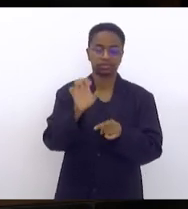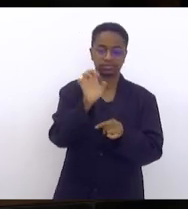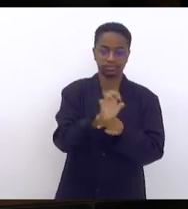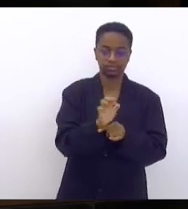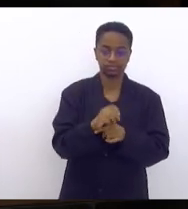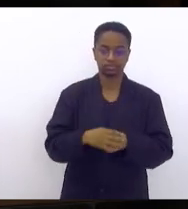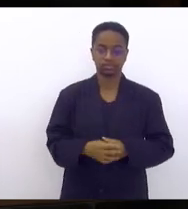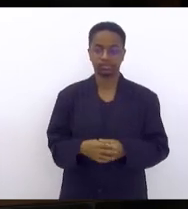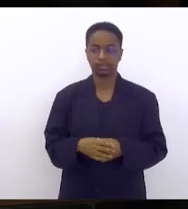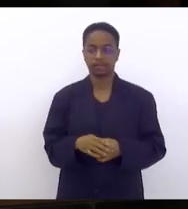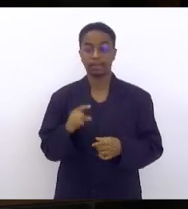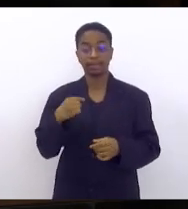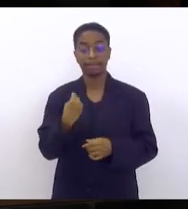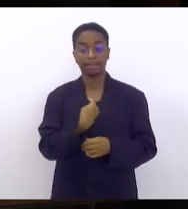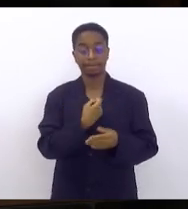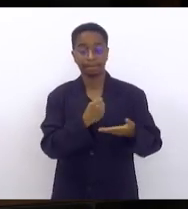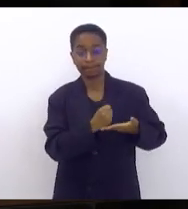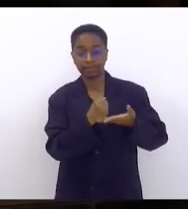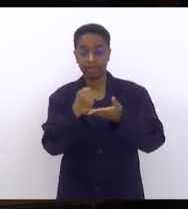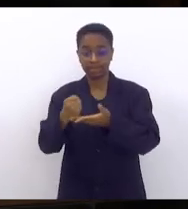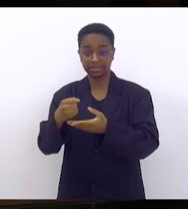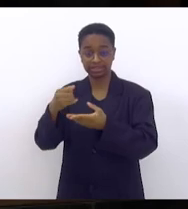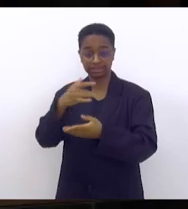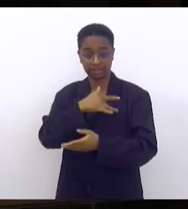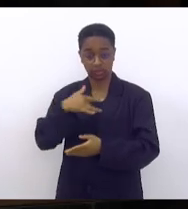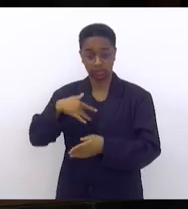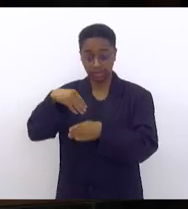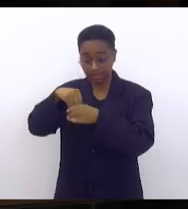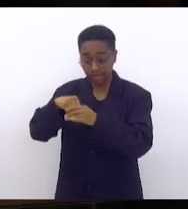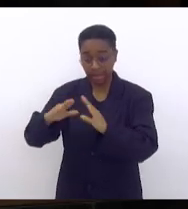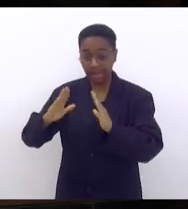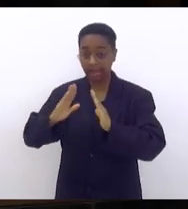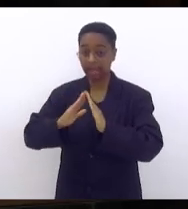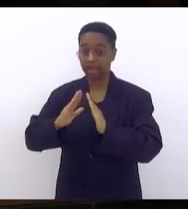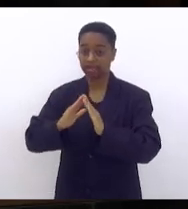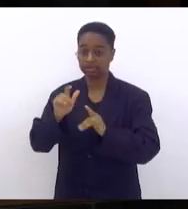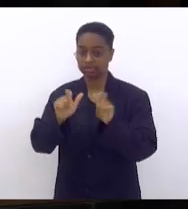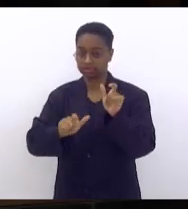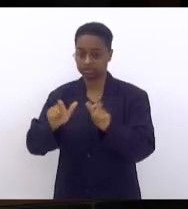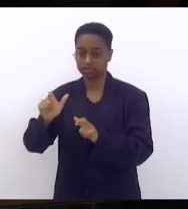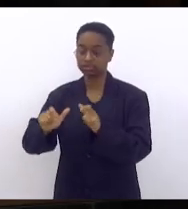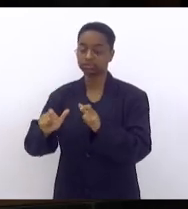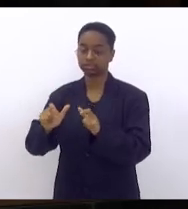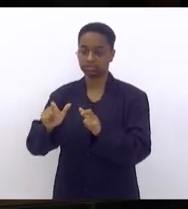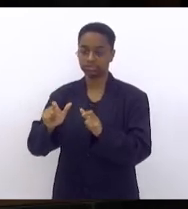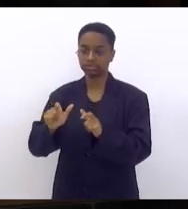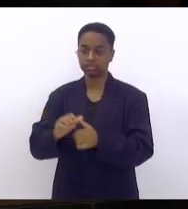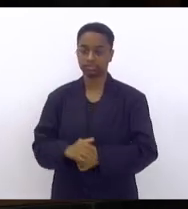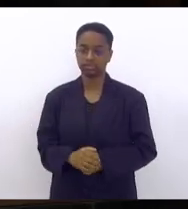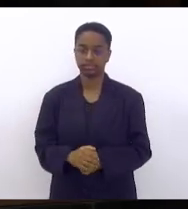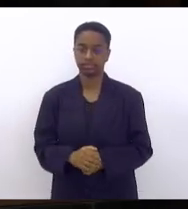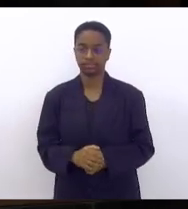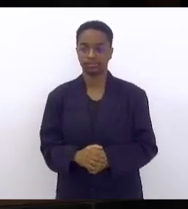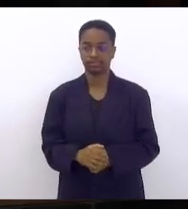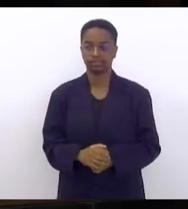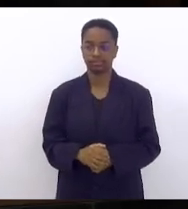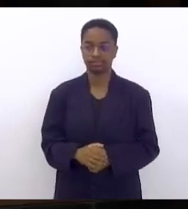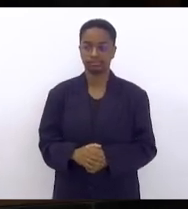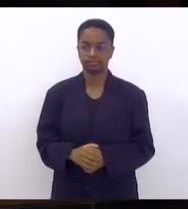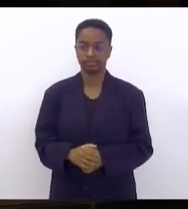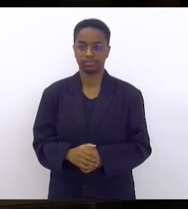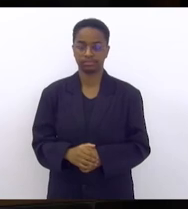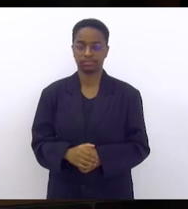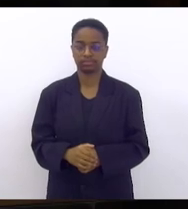levamos saúde para dentro das casas das pessoas, para dentro dos lares fluminenses. E, por